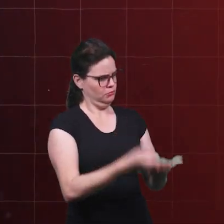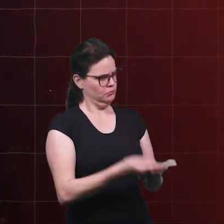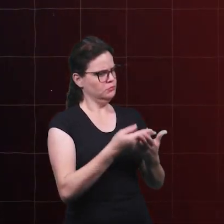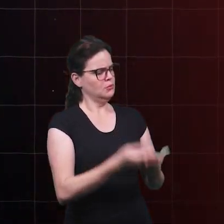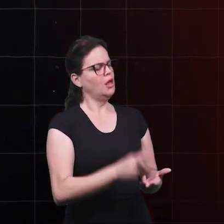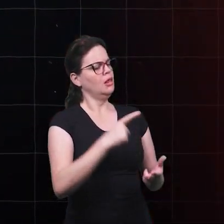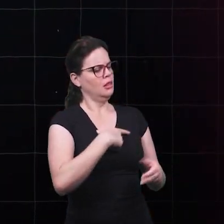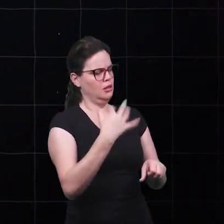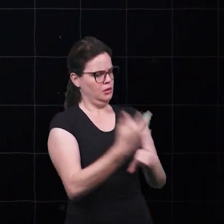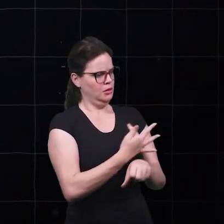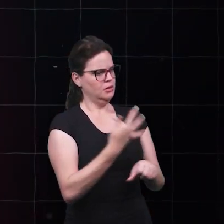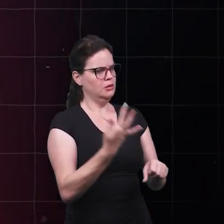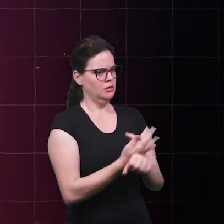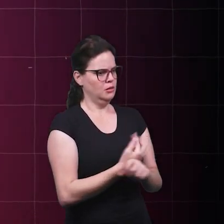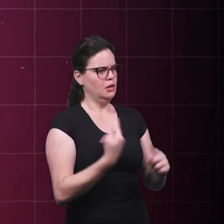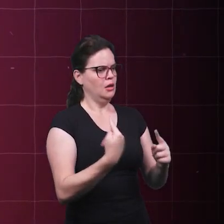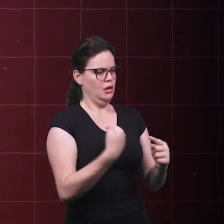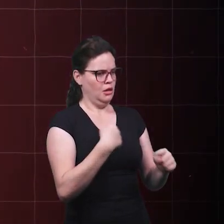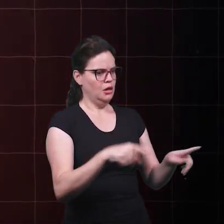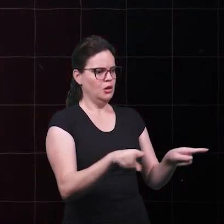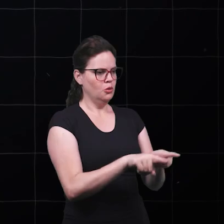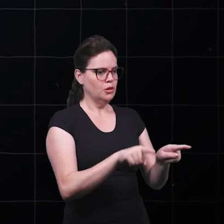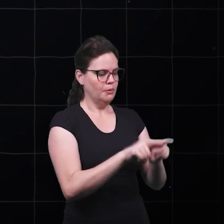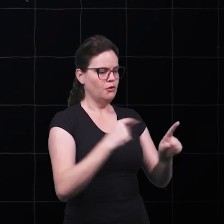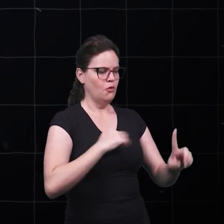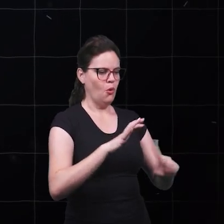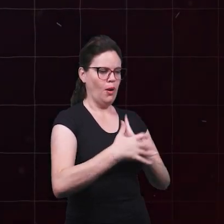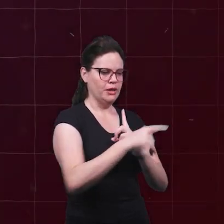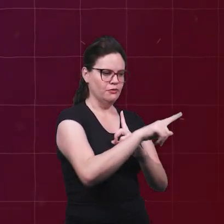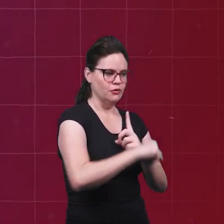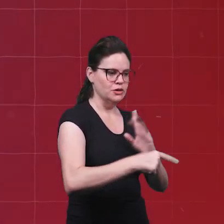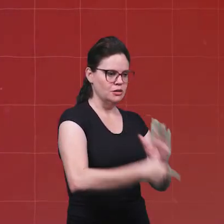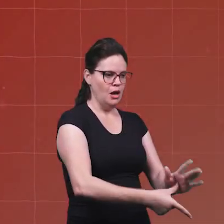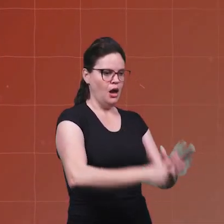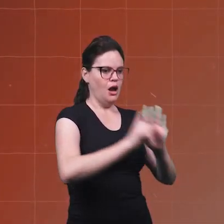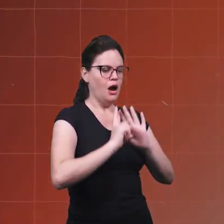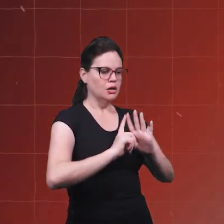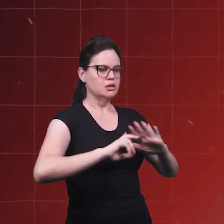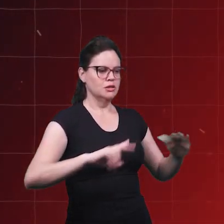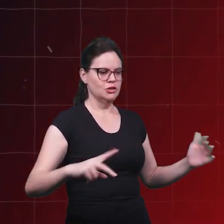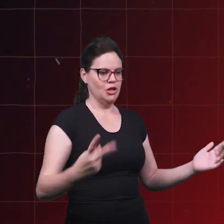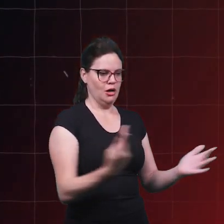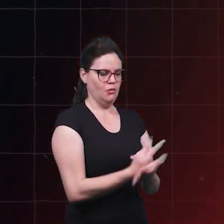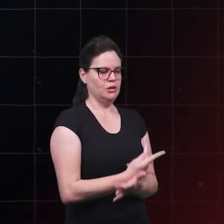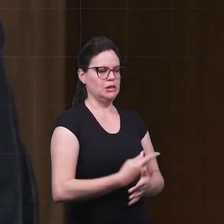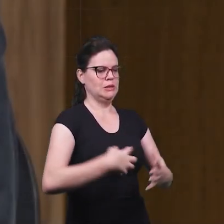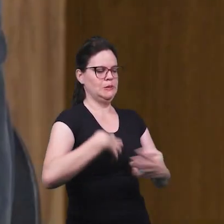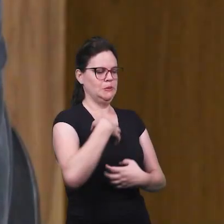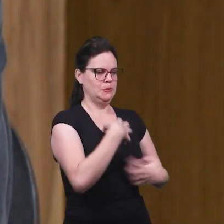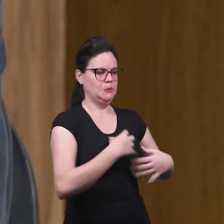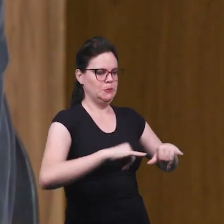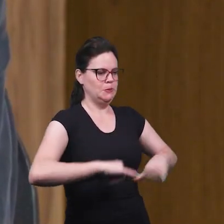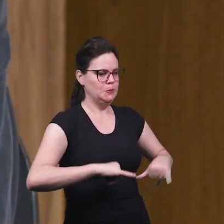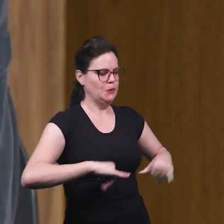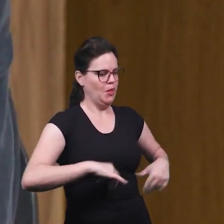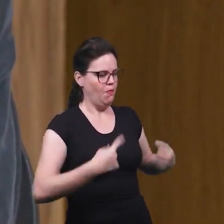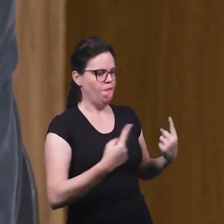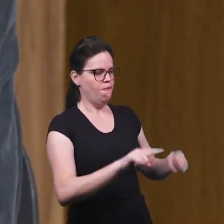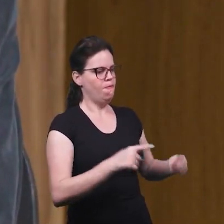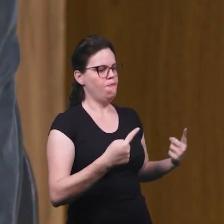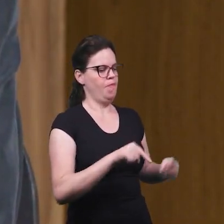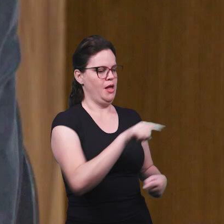da tentação que há de vir sobre todo o mundo, para tentar os que habitam na terra. Então mostra